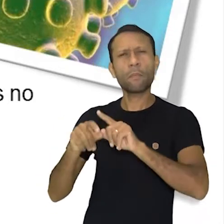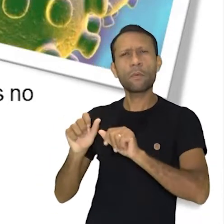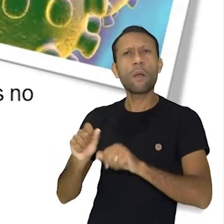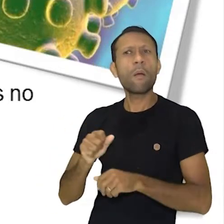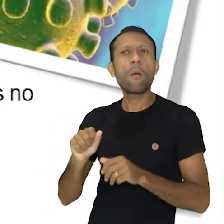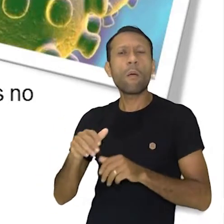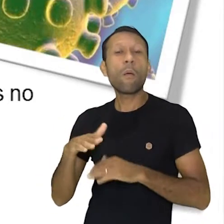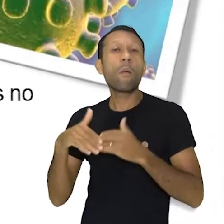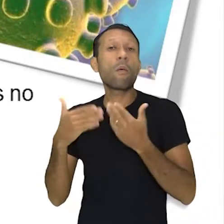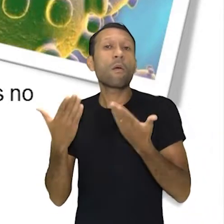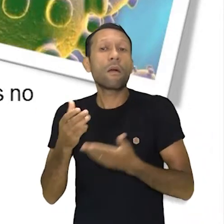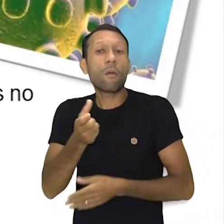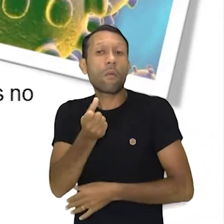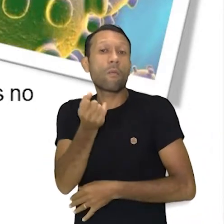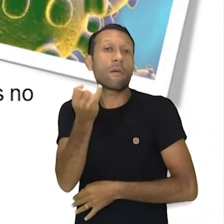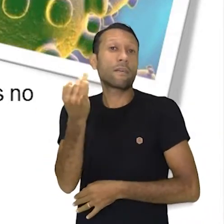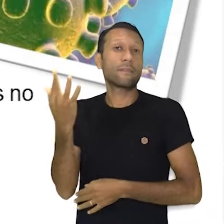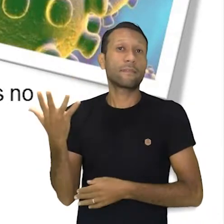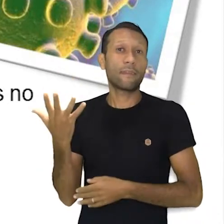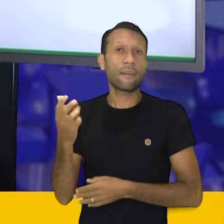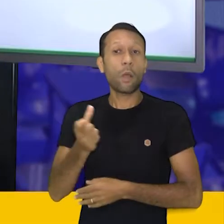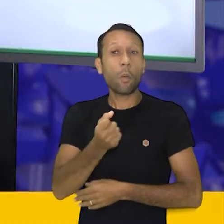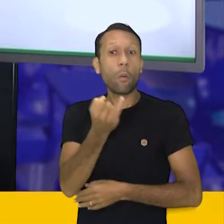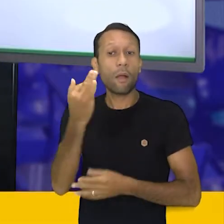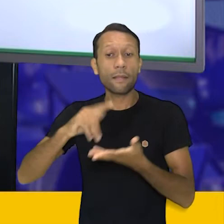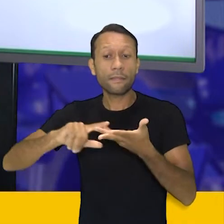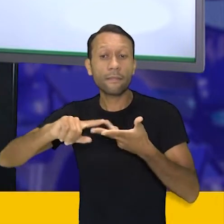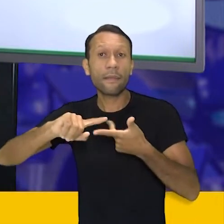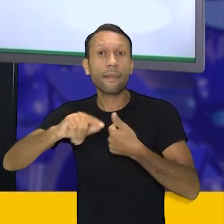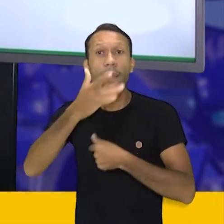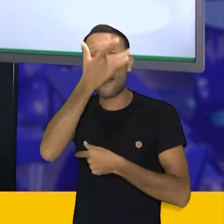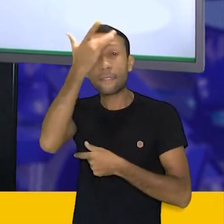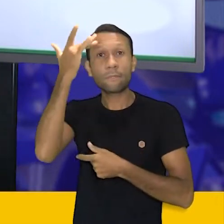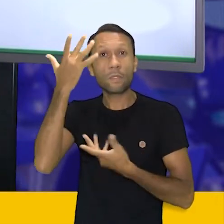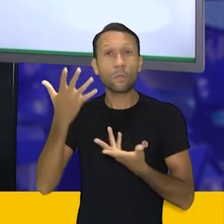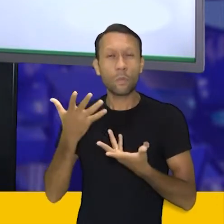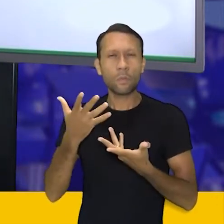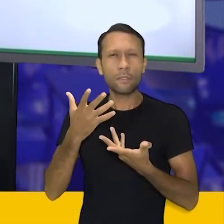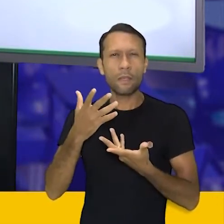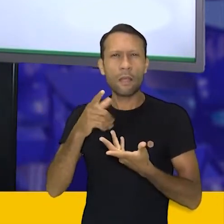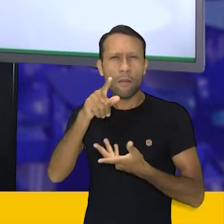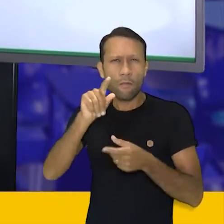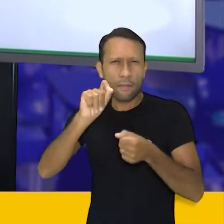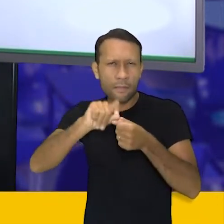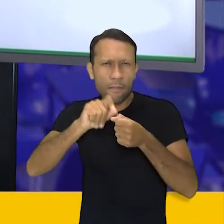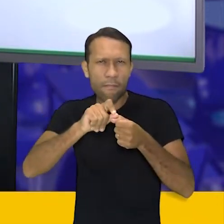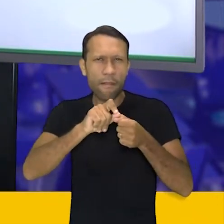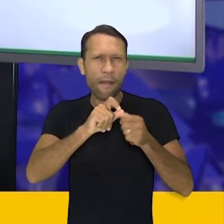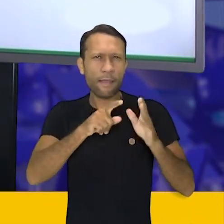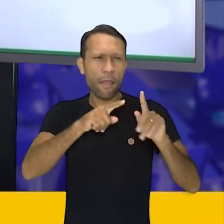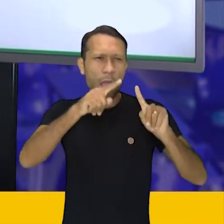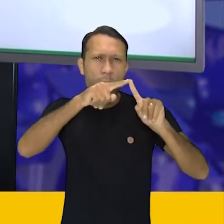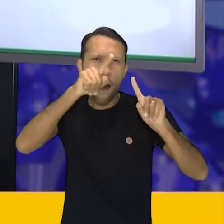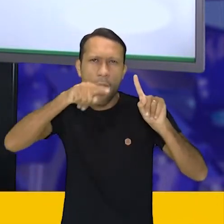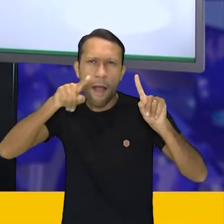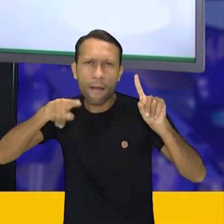quais números? Vamos trabalhar agora com números. Vamos trazer agora para cá gráficos,